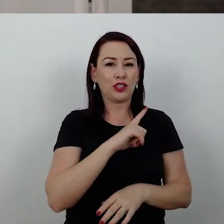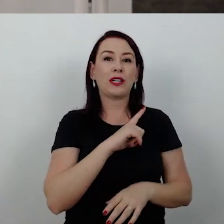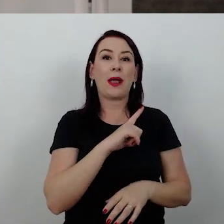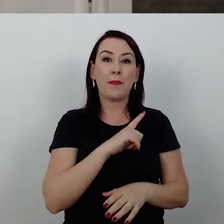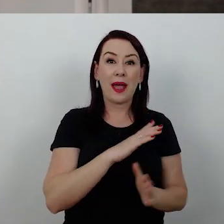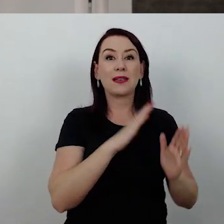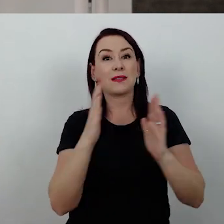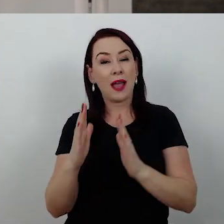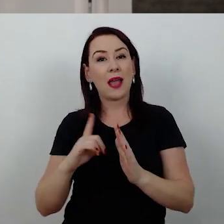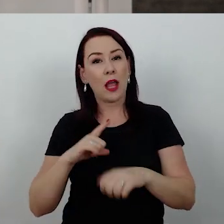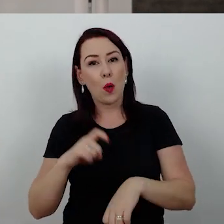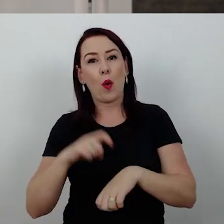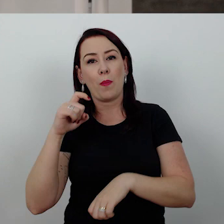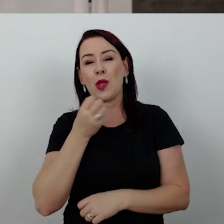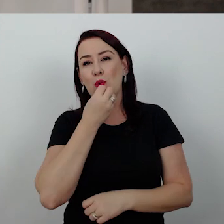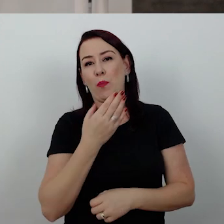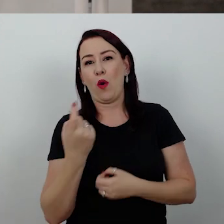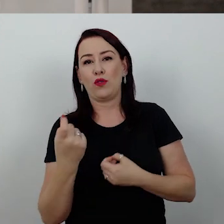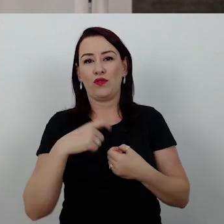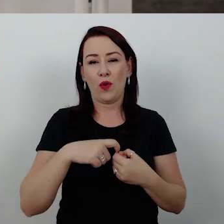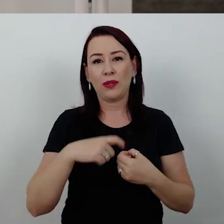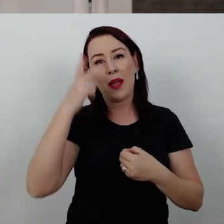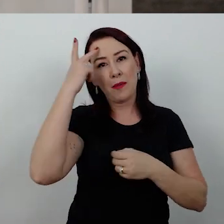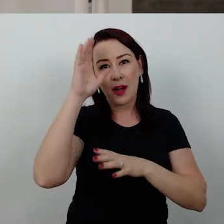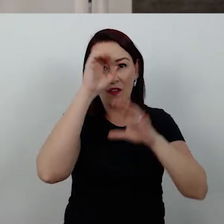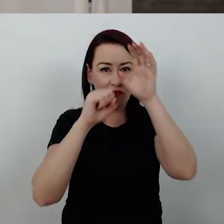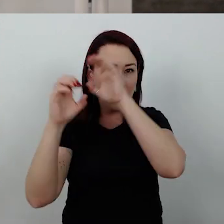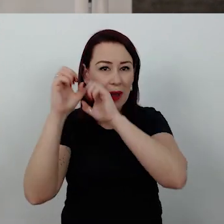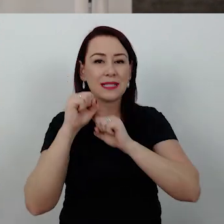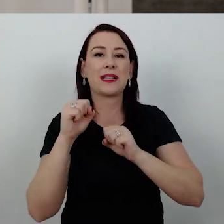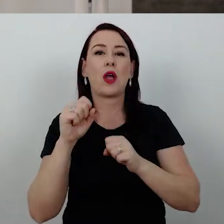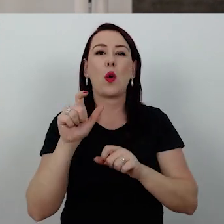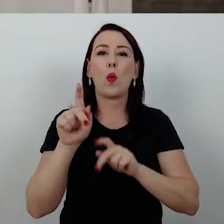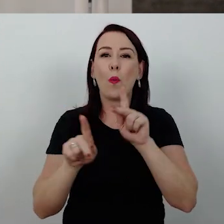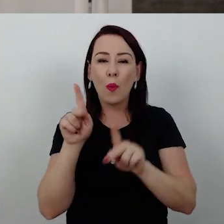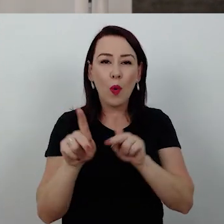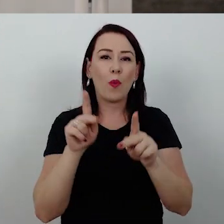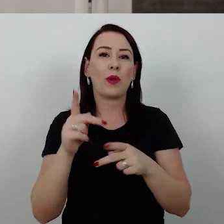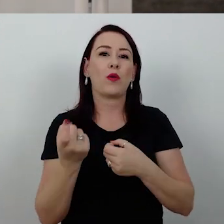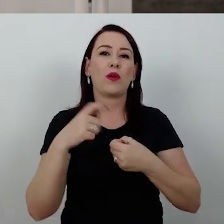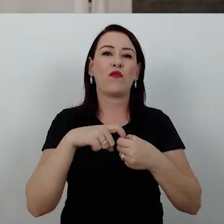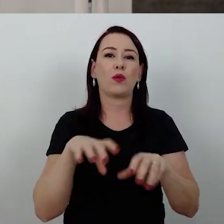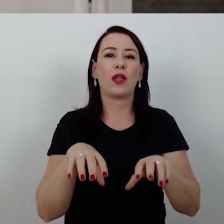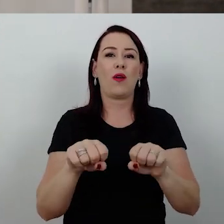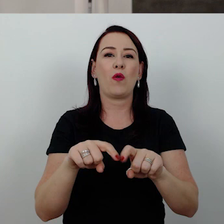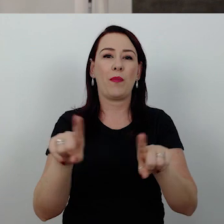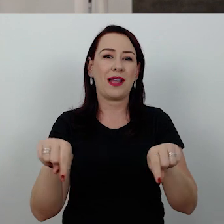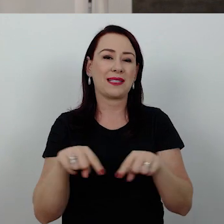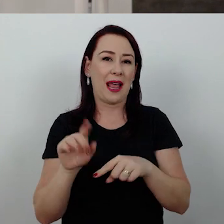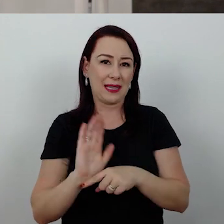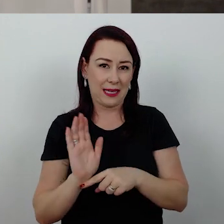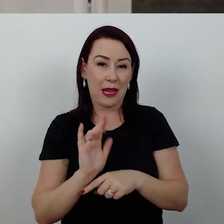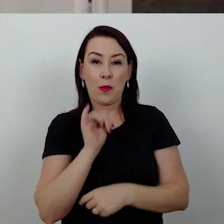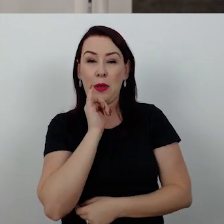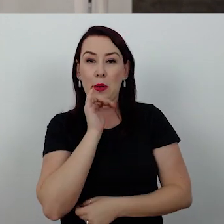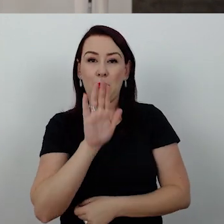aí com um momento muito bom de retomada, mas com esse grande desafio mesmo de formação de público, de voltar a ocupar essas salas de cinema. Então, a